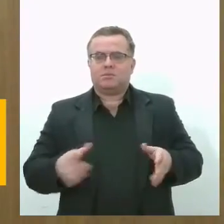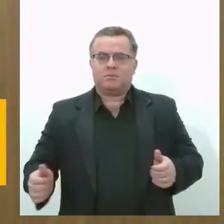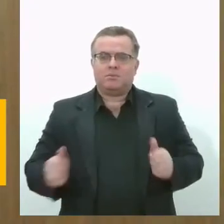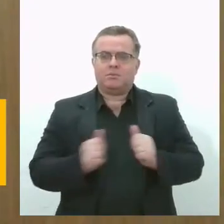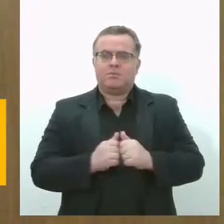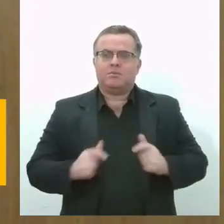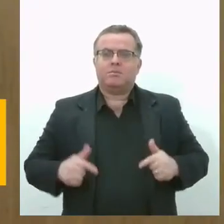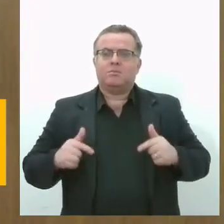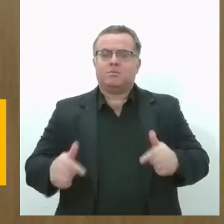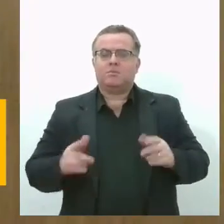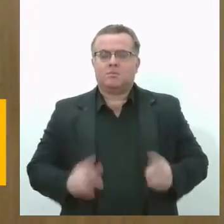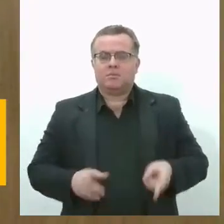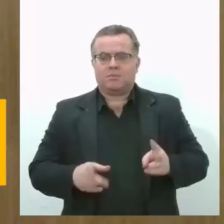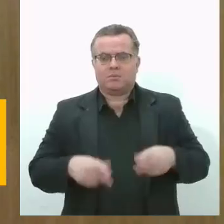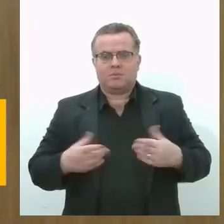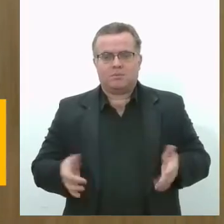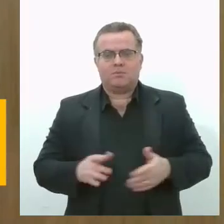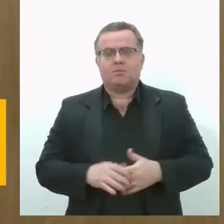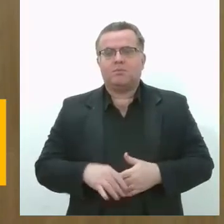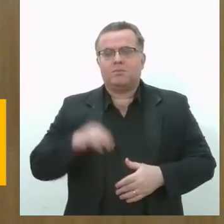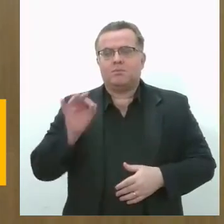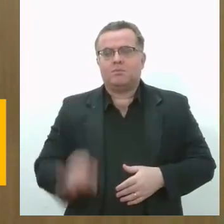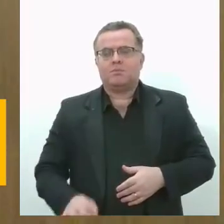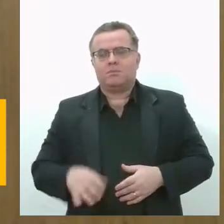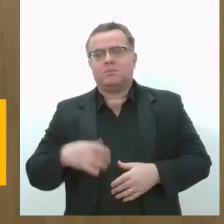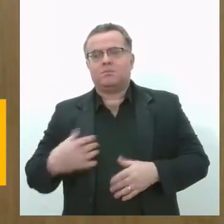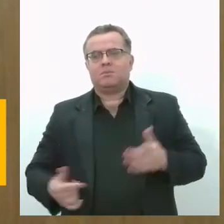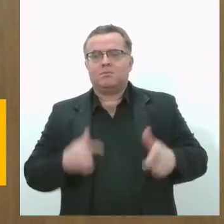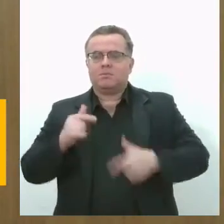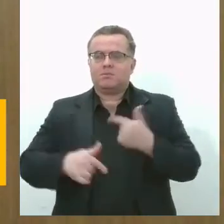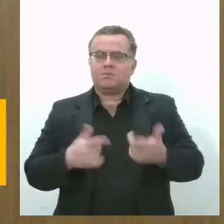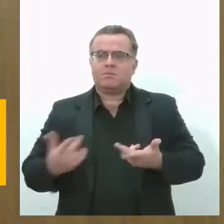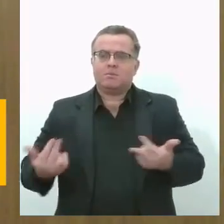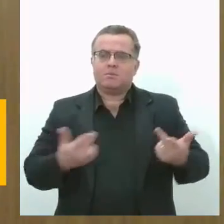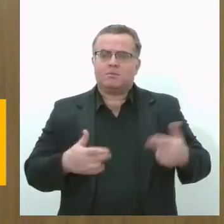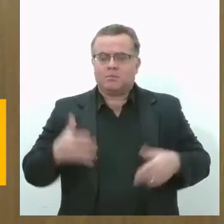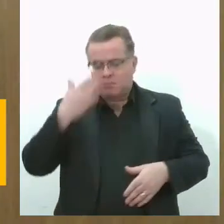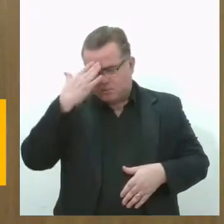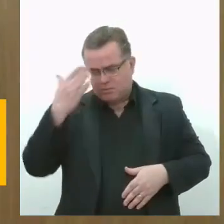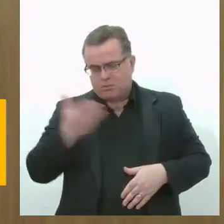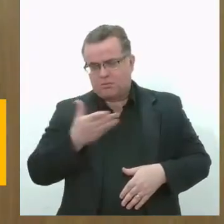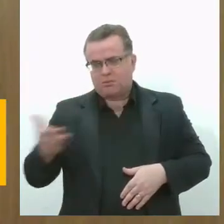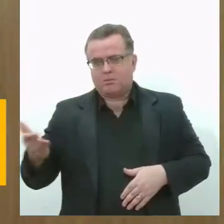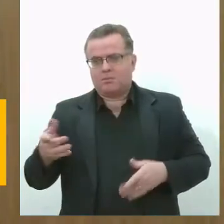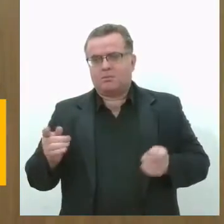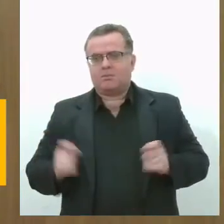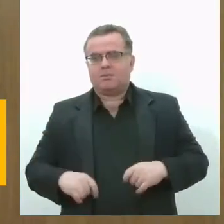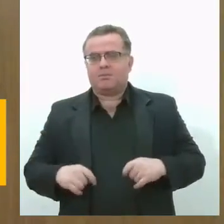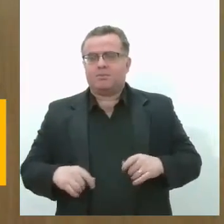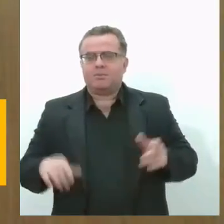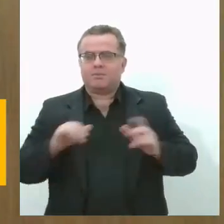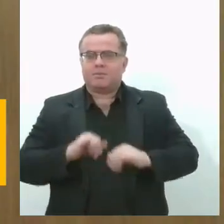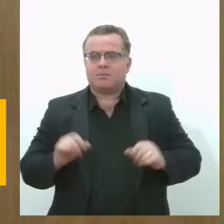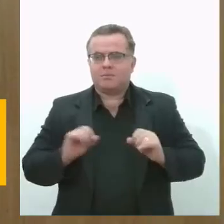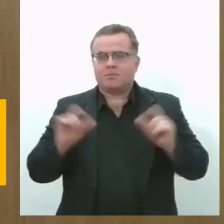dengue. Exatamente. Esse trabalho é de todos nós, a gente agradece o espaço e alerta a população, né, que ao